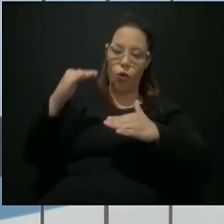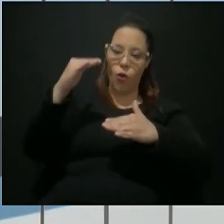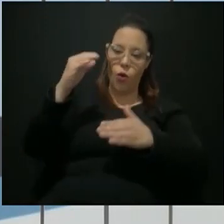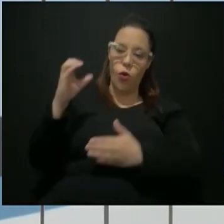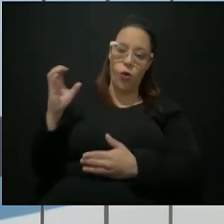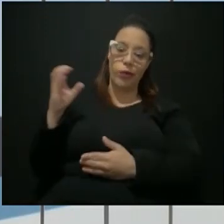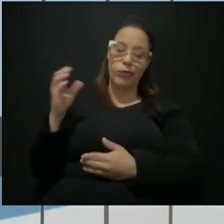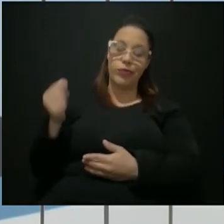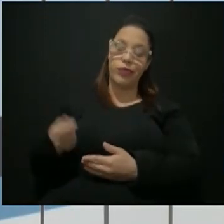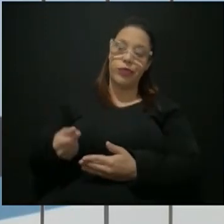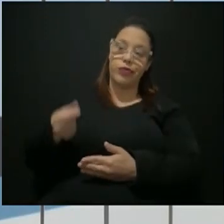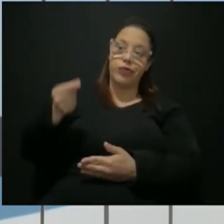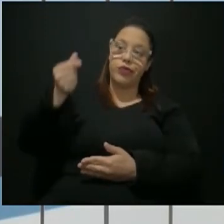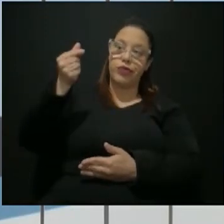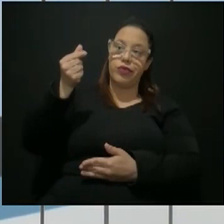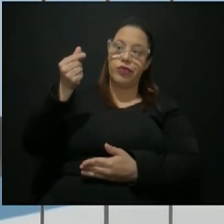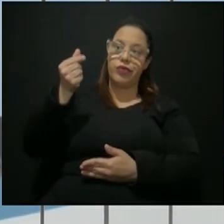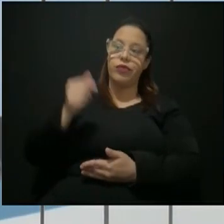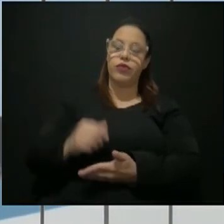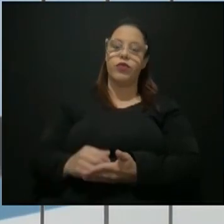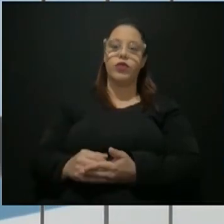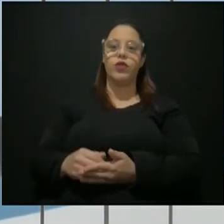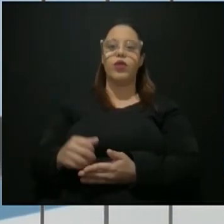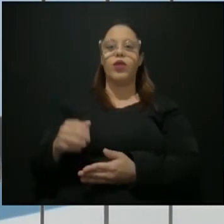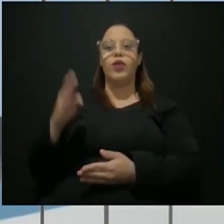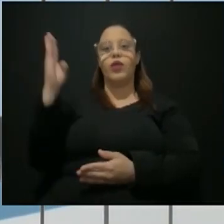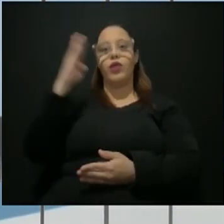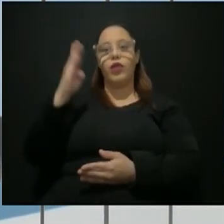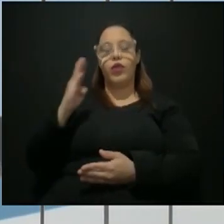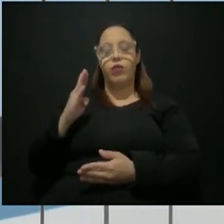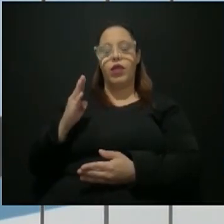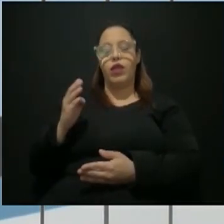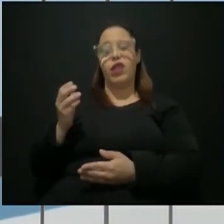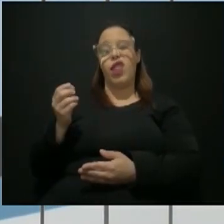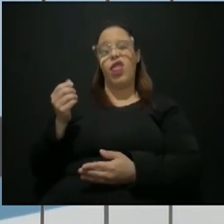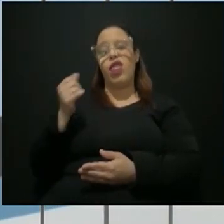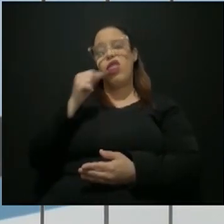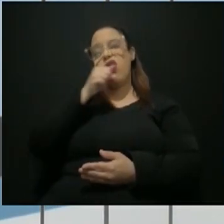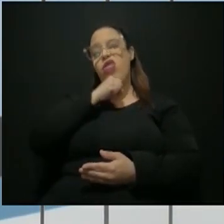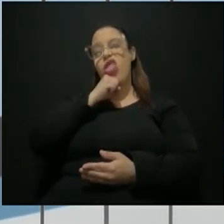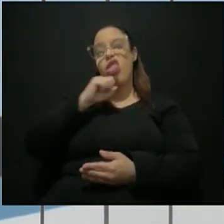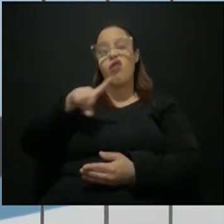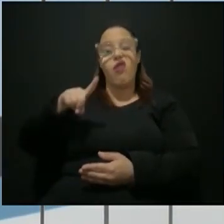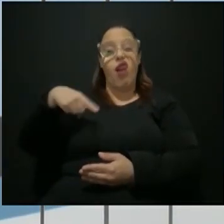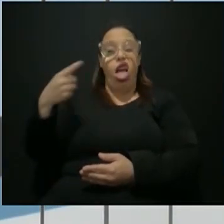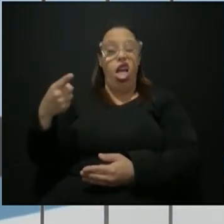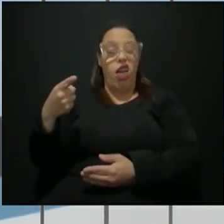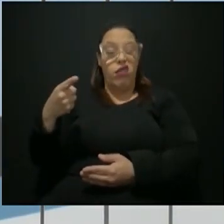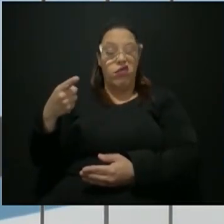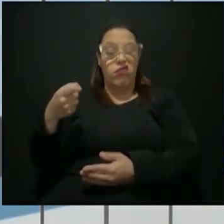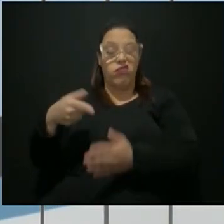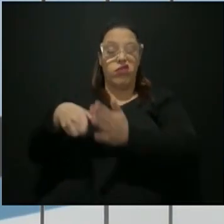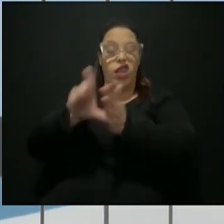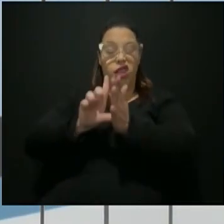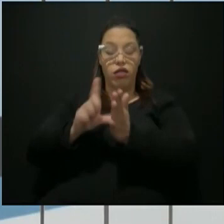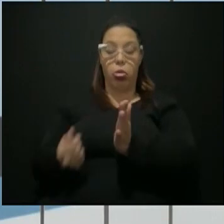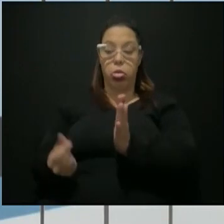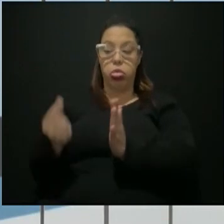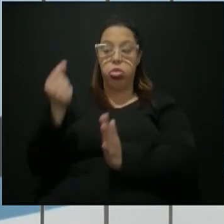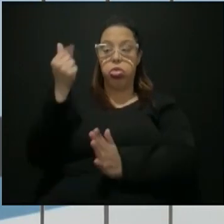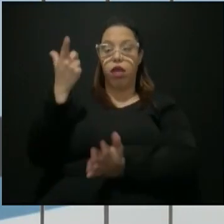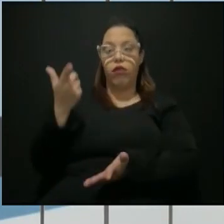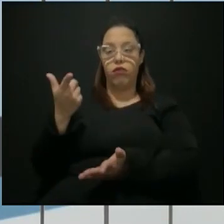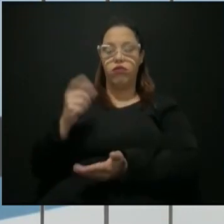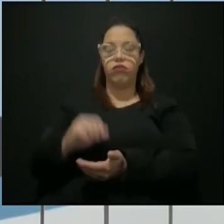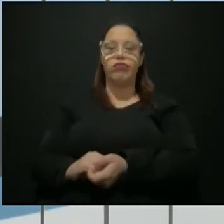diz que o Brasil está envelhecendo antes de ficar rico. E aí a gente pode resgatar também um pensamento lá da